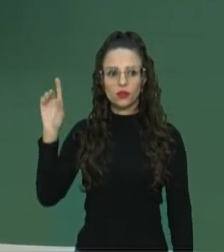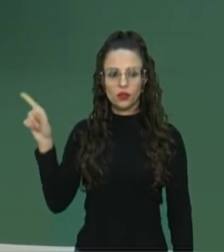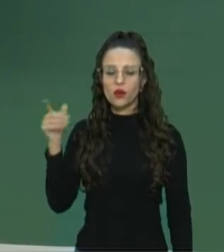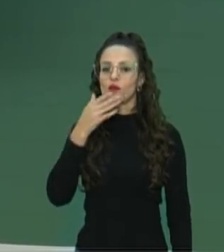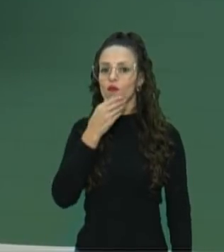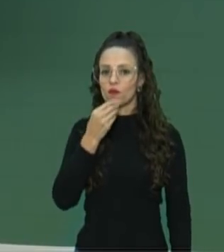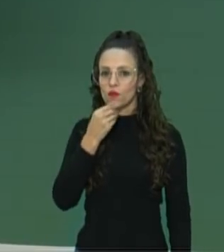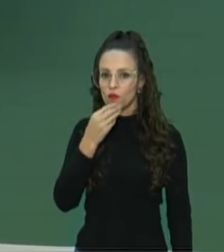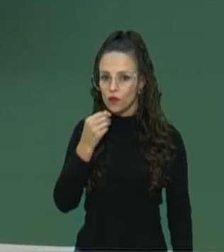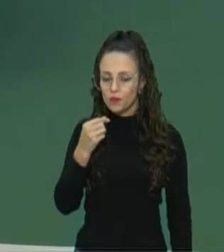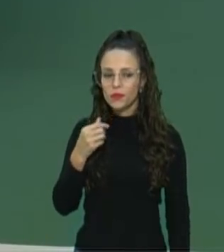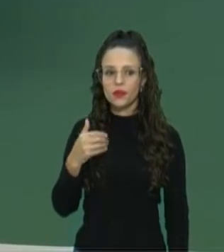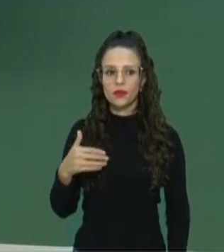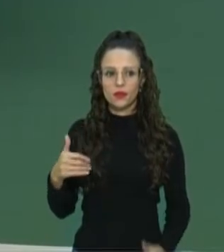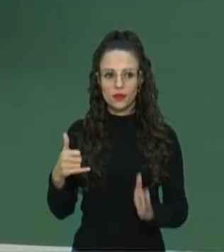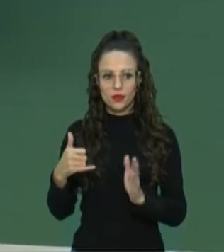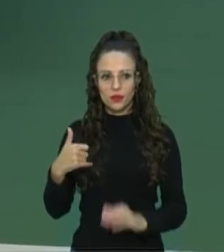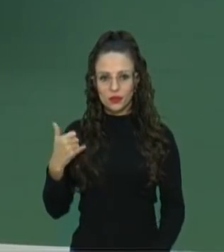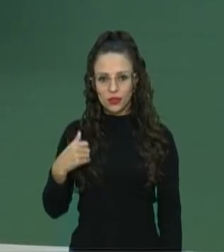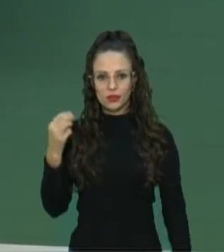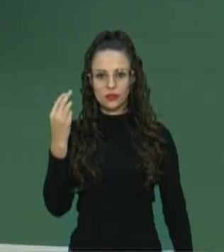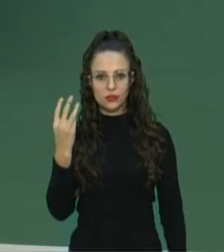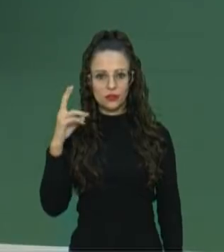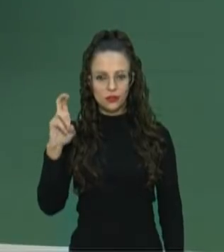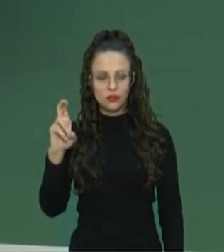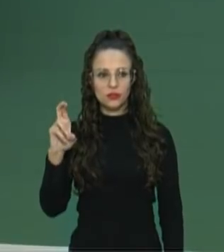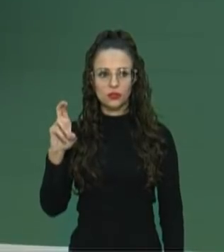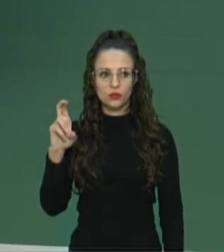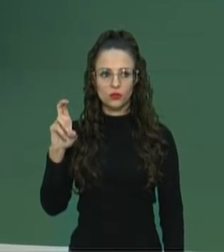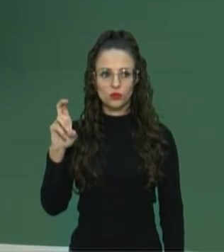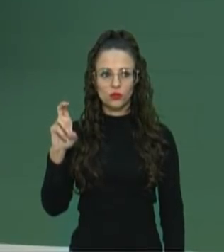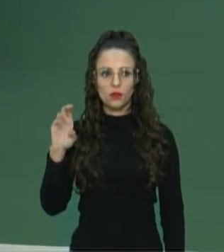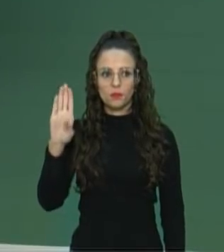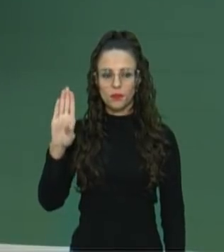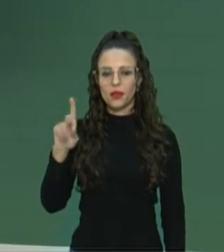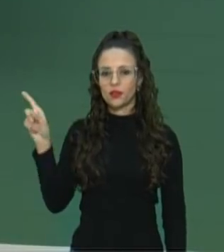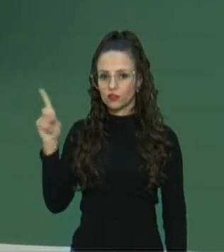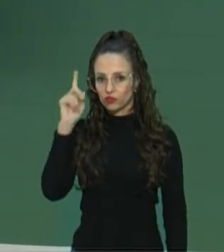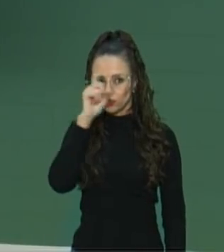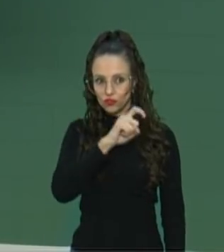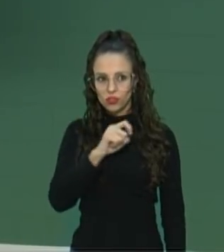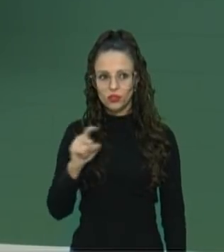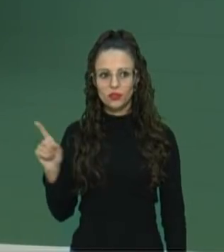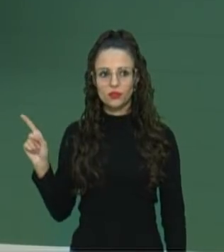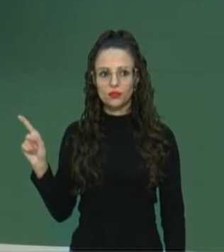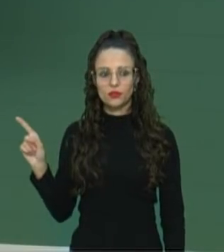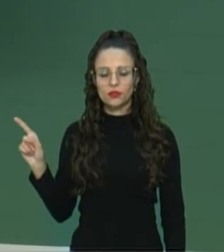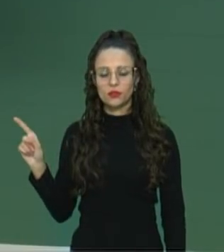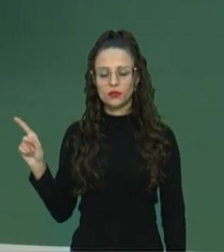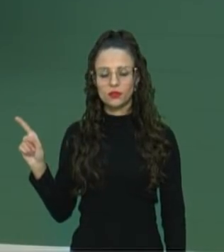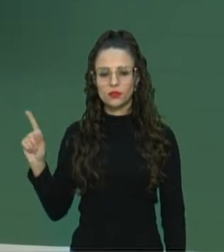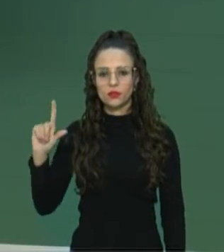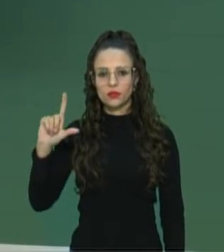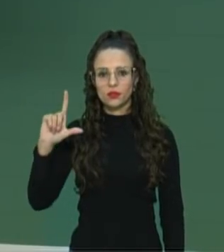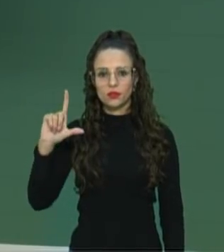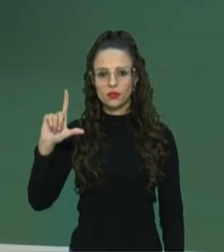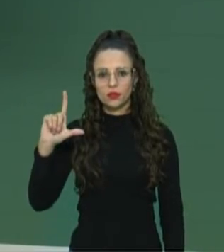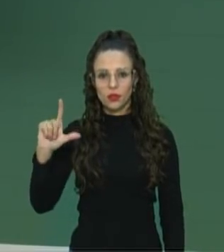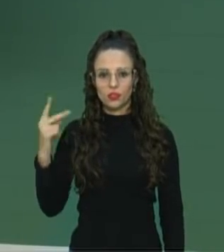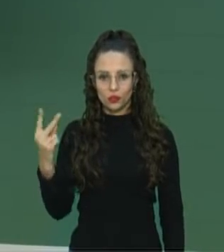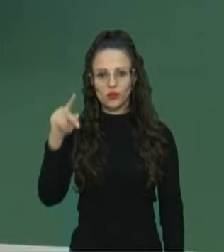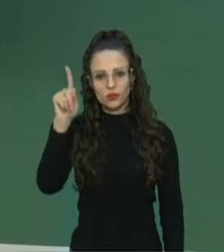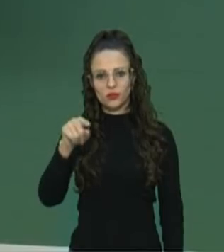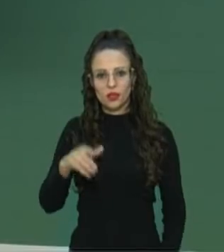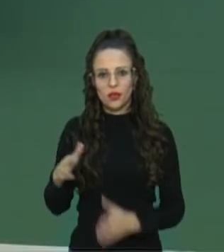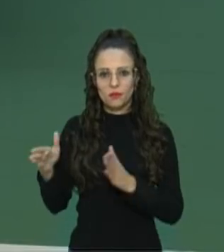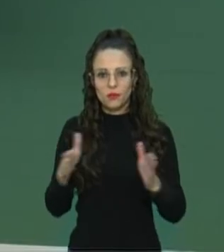Homens, até 35 anos, né? O B, nós temos que é difícil e 2